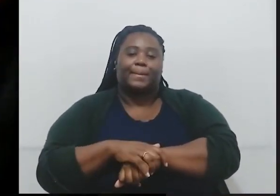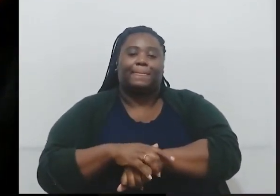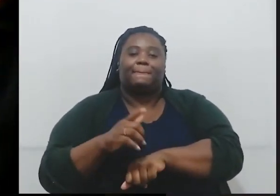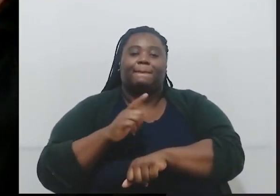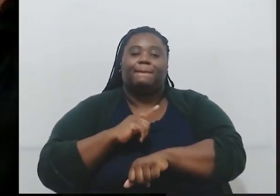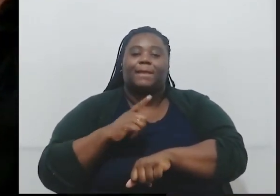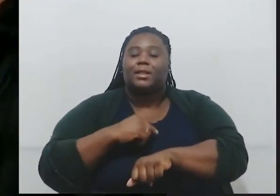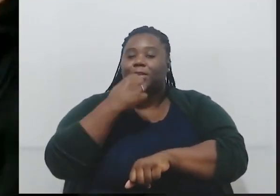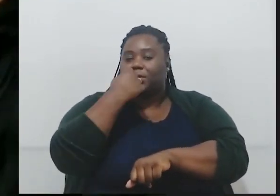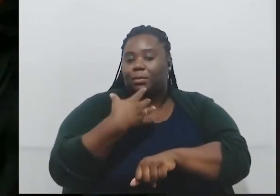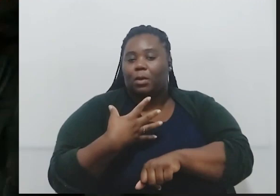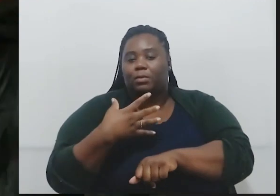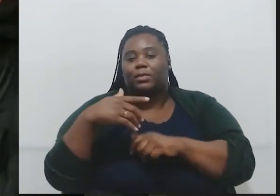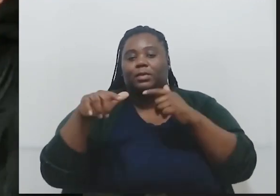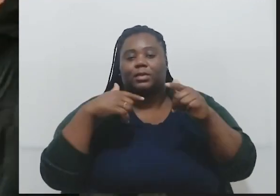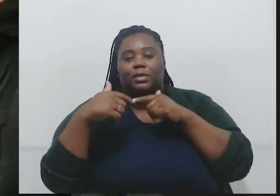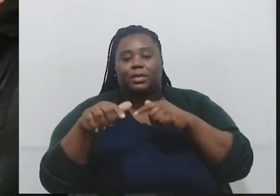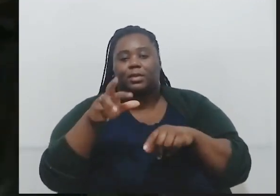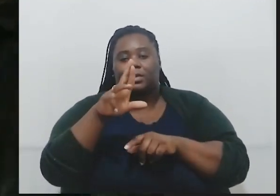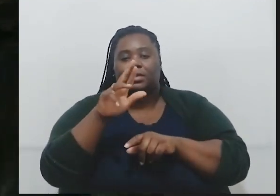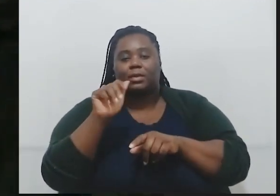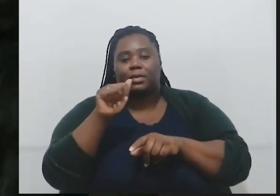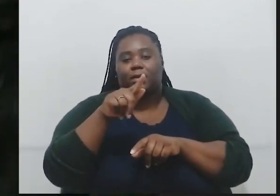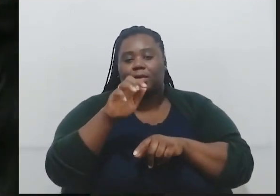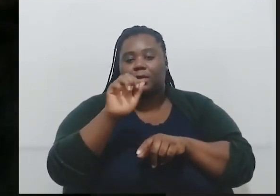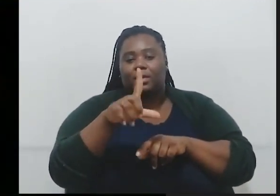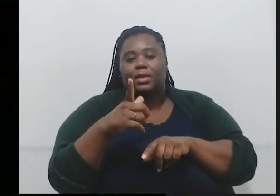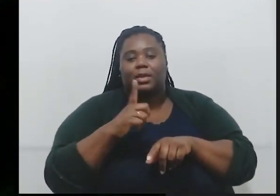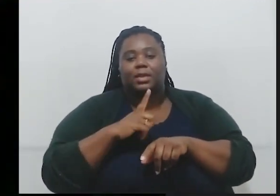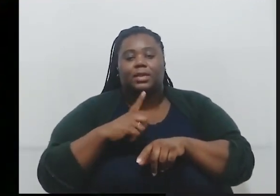para mim trabalhar com a Raquel Castro. Ela tem